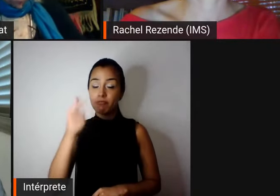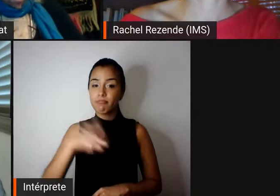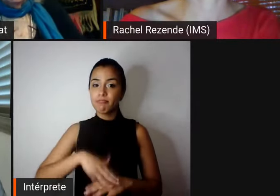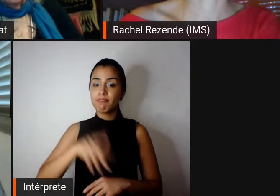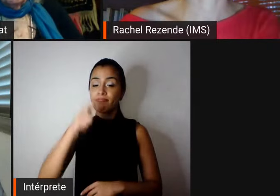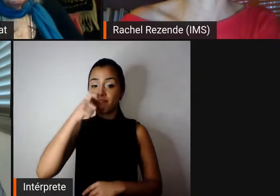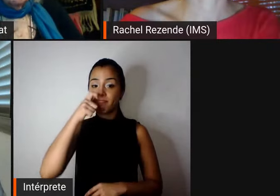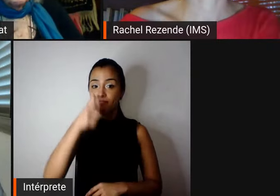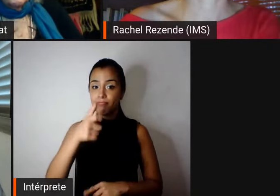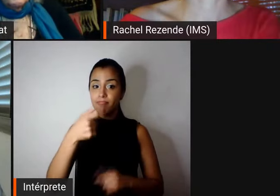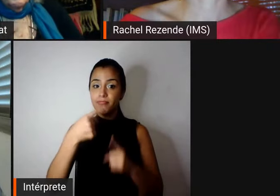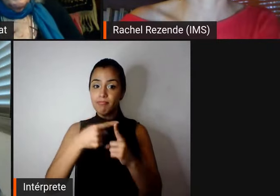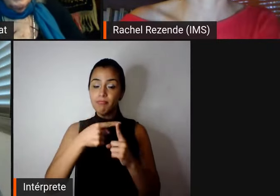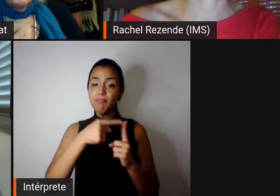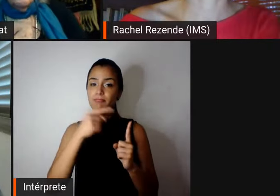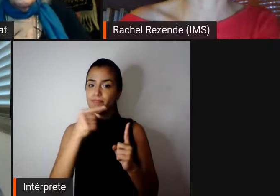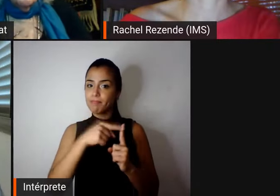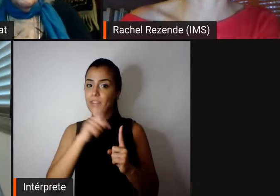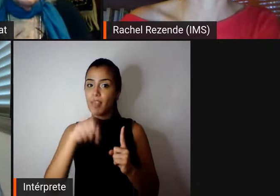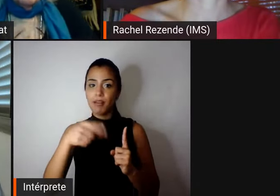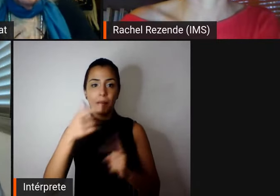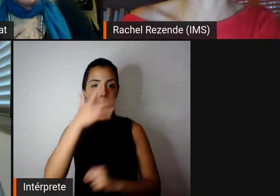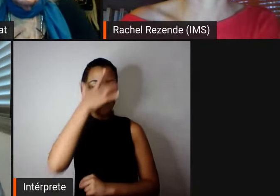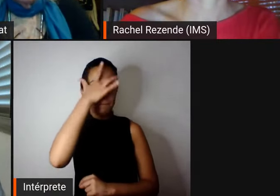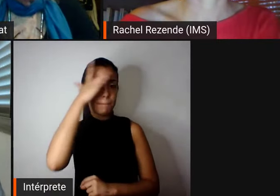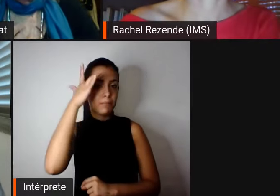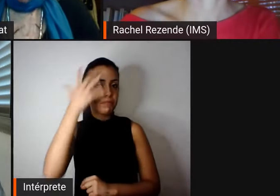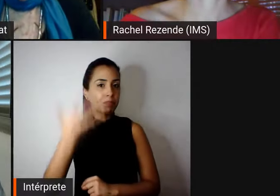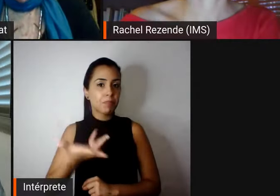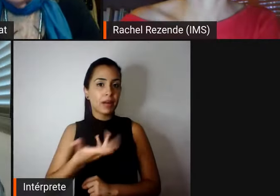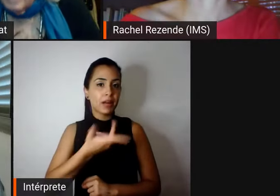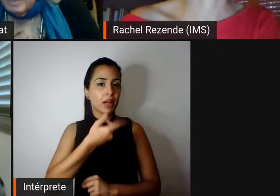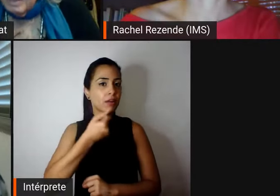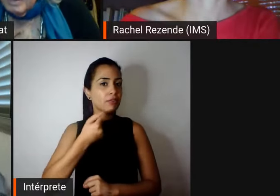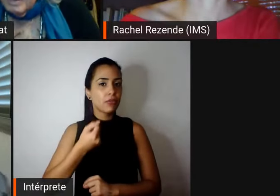Mindlin era uma pessoa maravilhosa. Porque foi através dele e